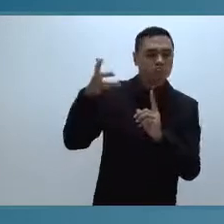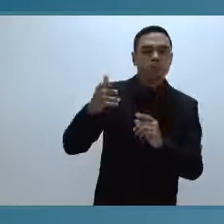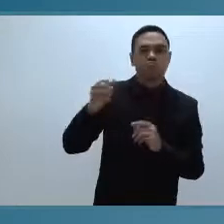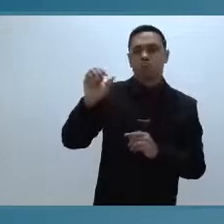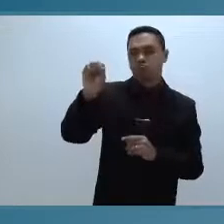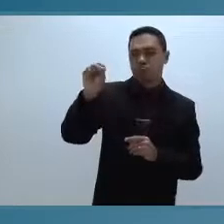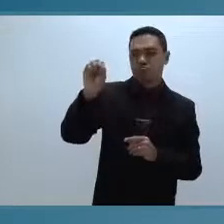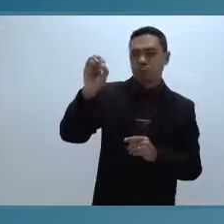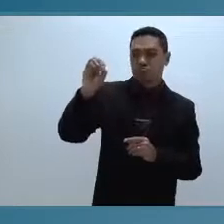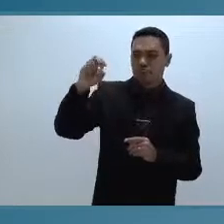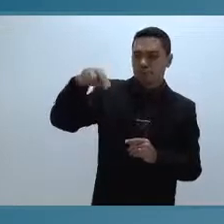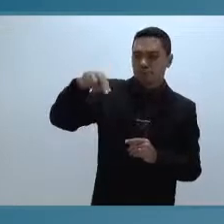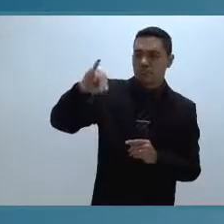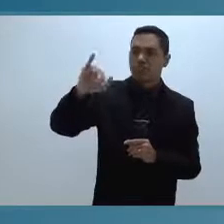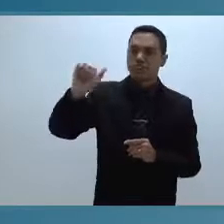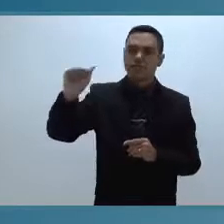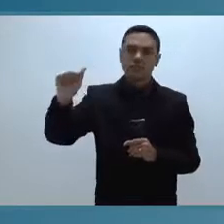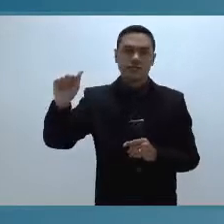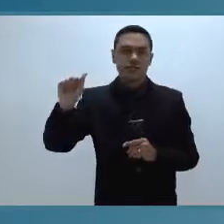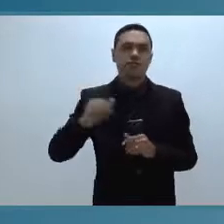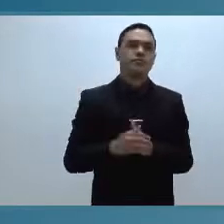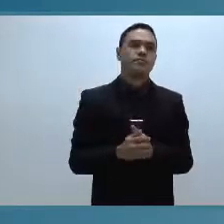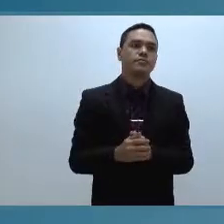horas, aroma